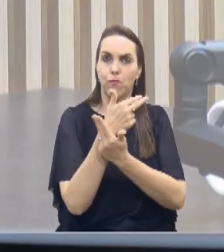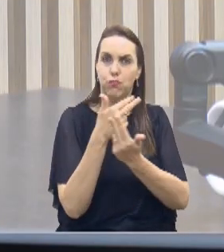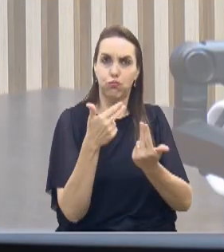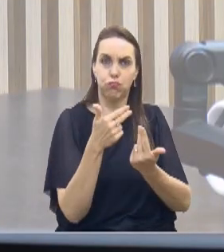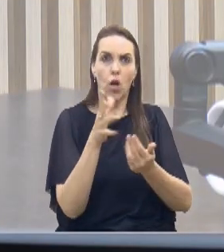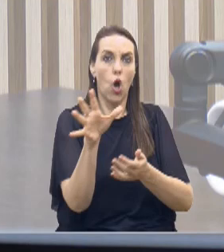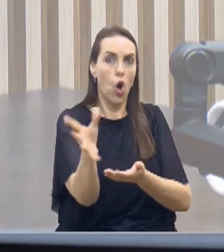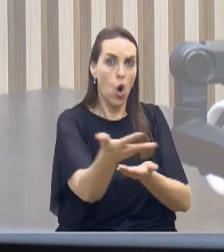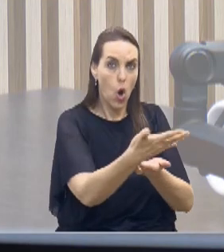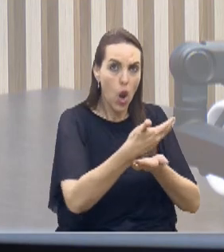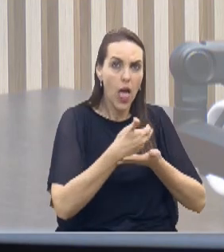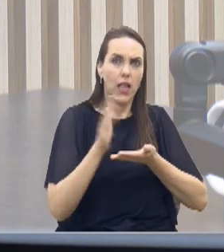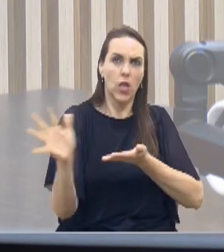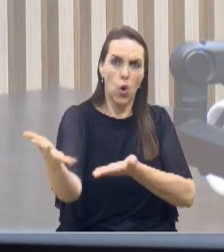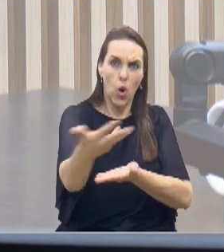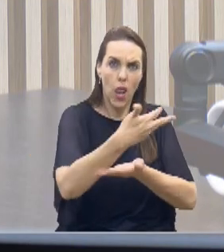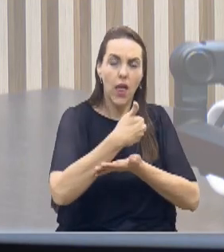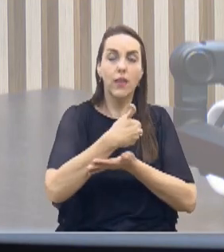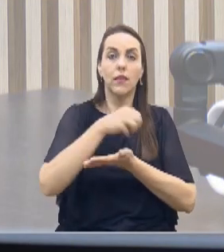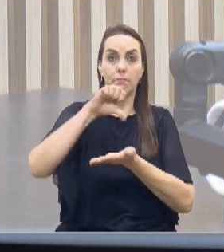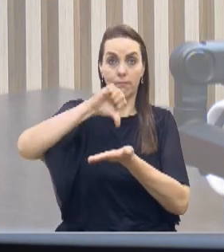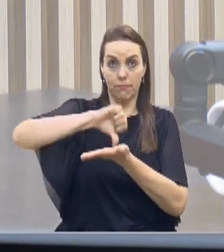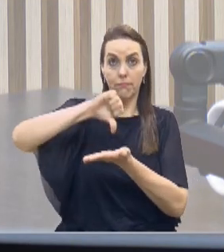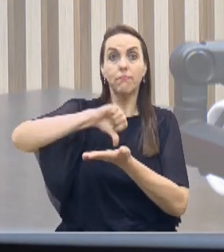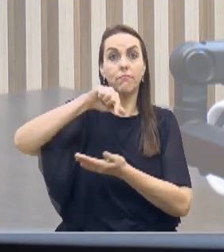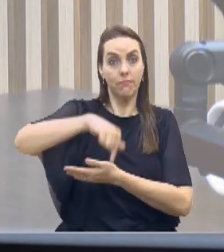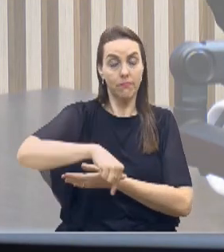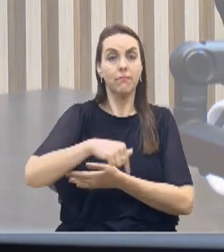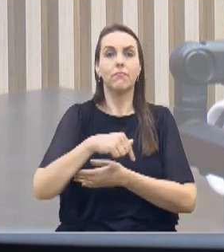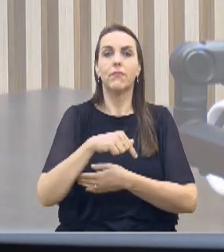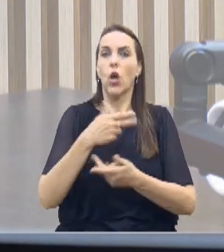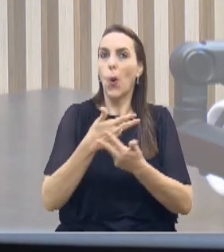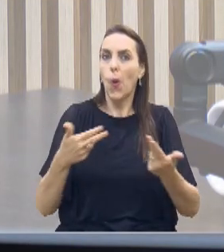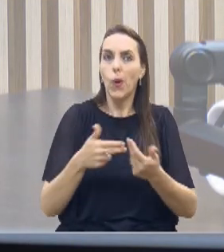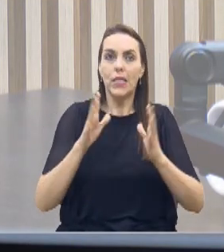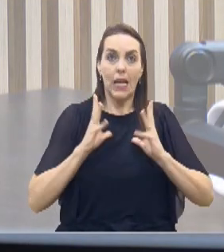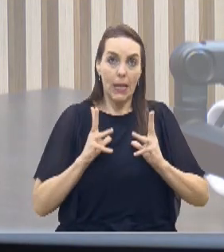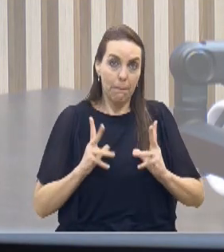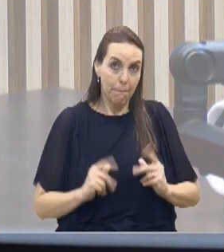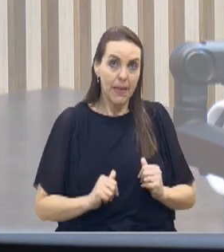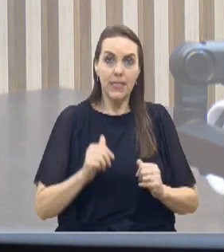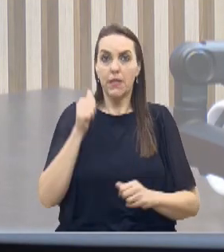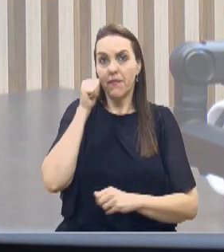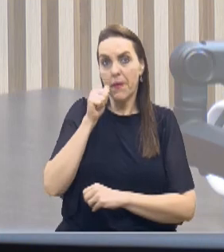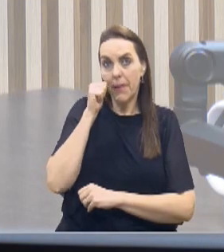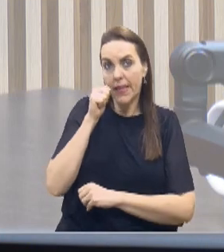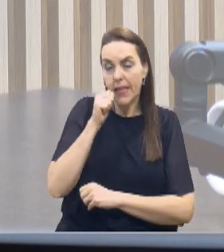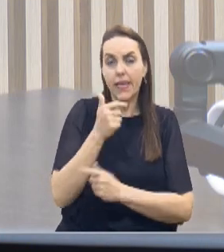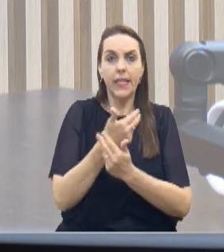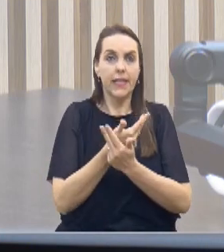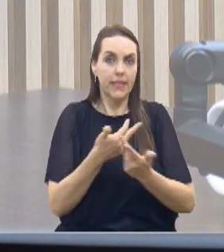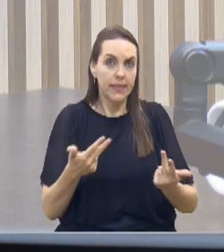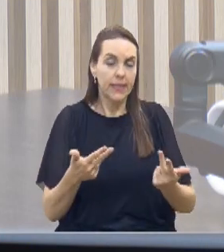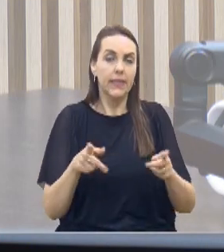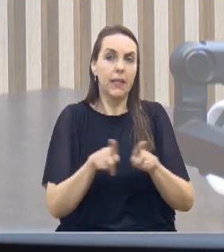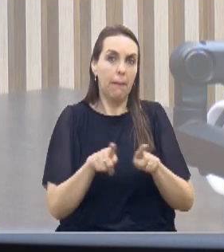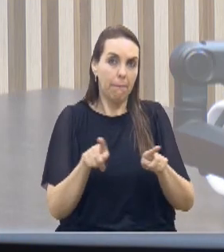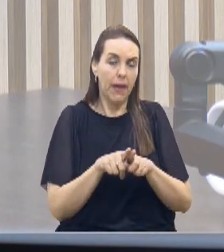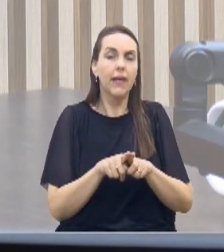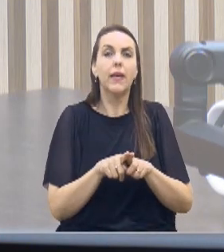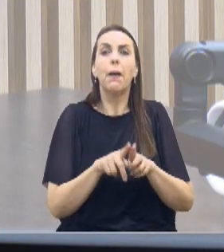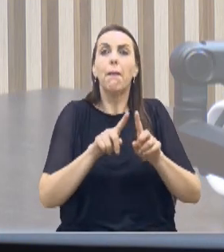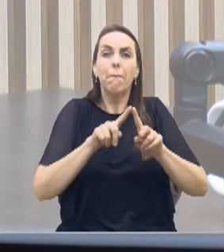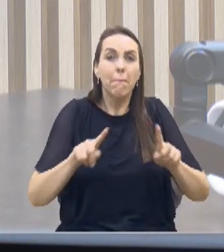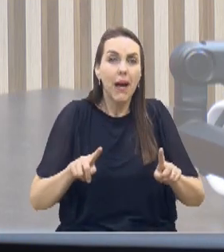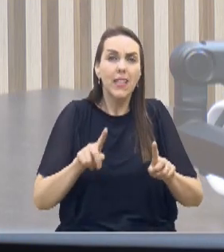de Coleta. coleta mesmo, até, né, de vários produtos femininos que a Procuradoria Especial da Mulher também trouxe à tona, mas nós fomos